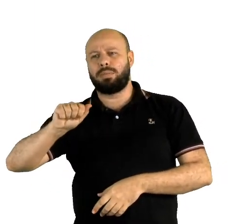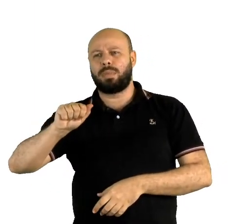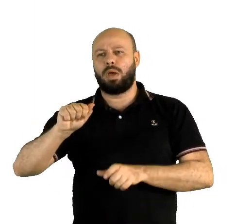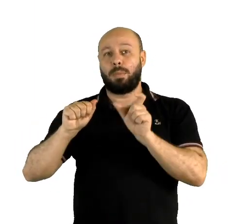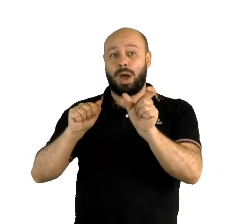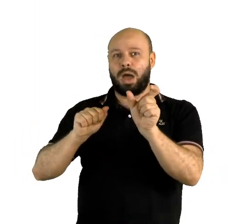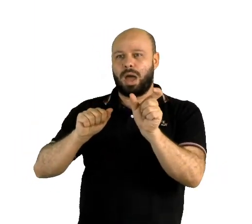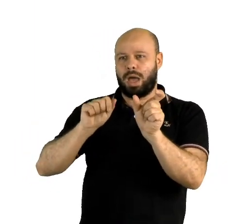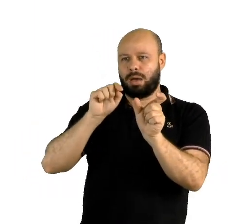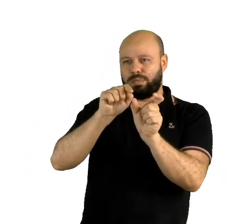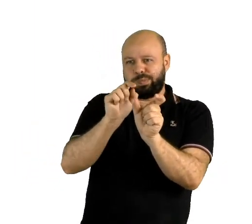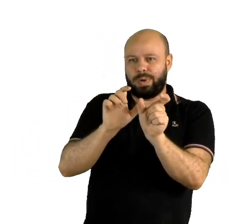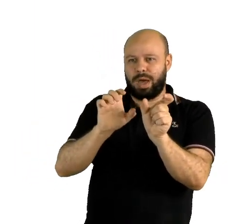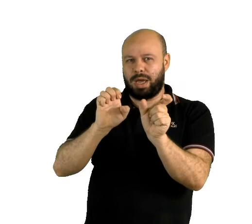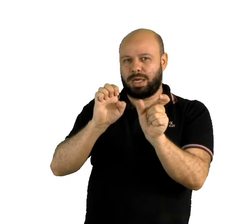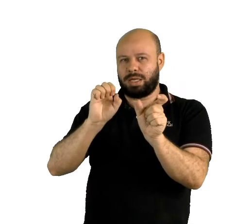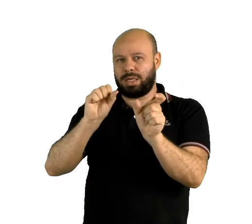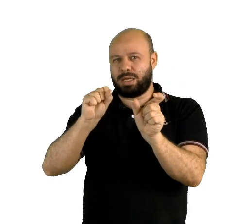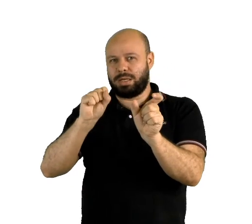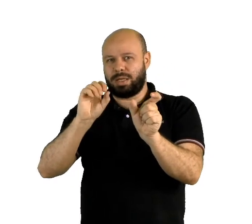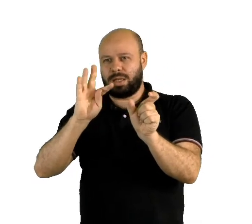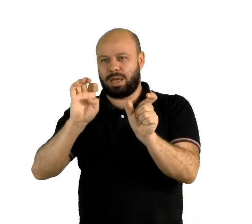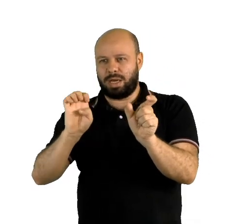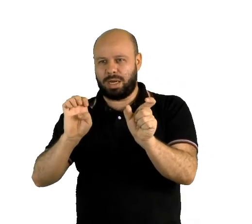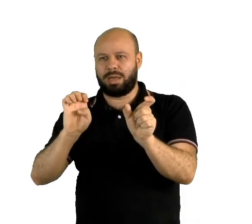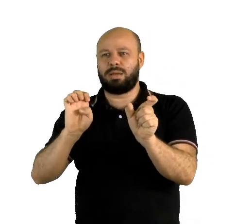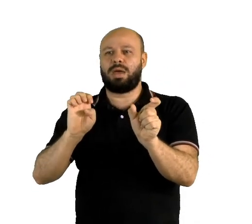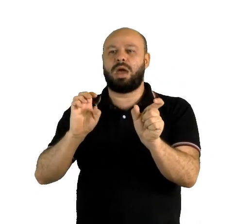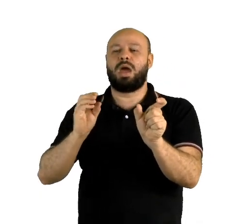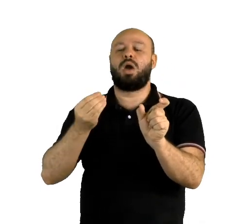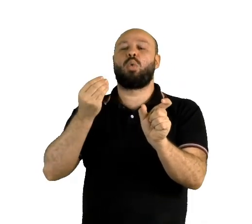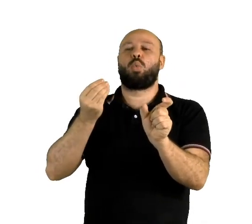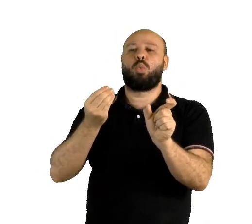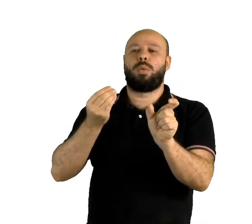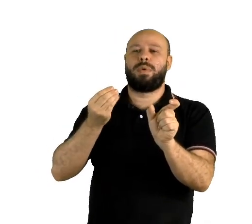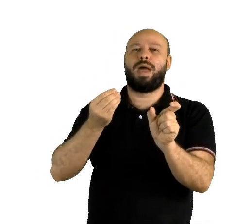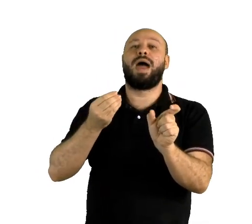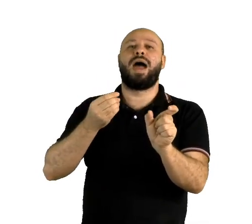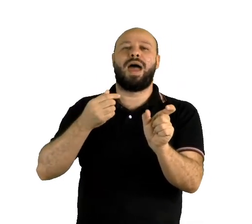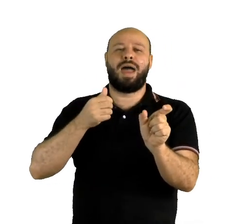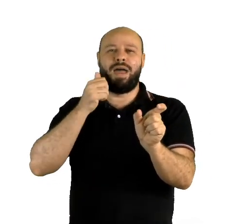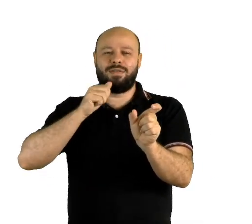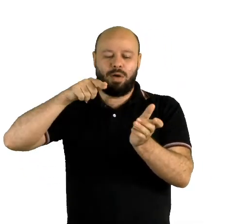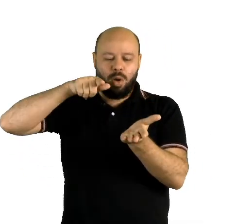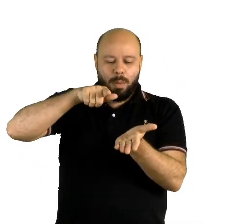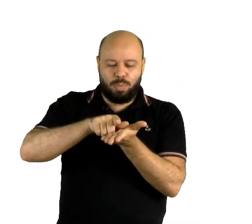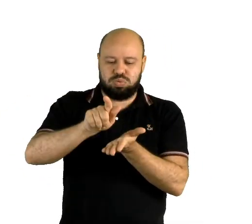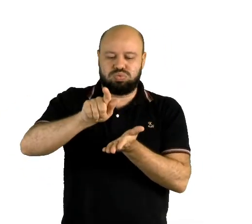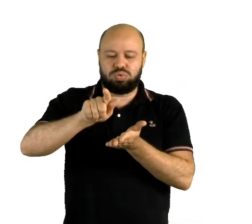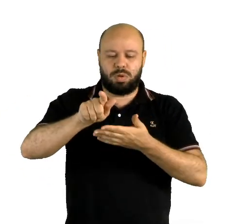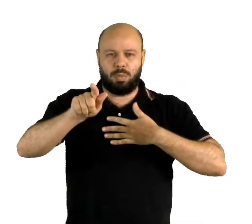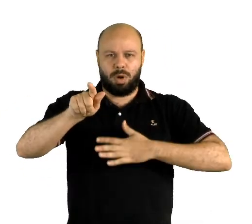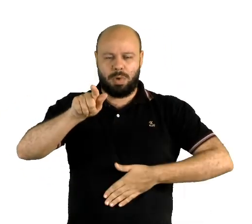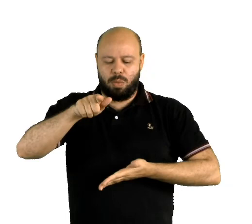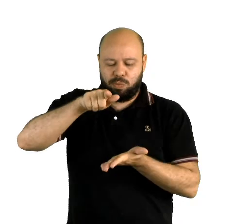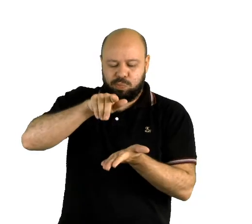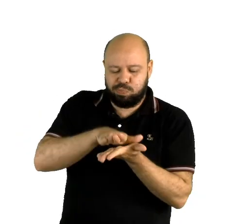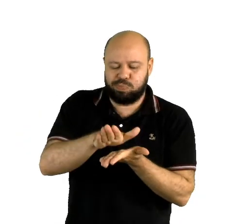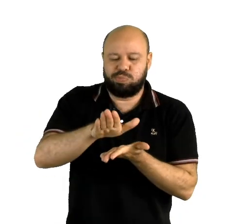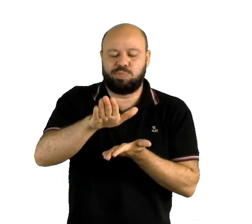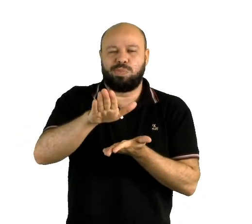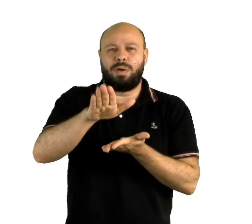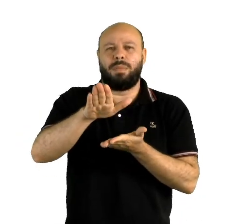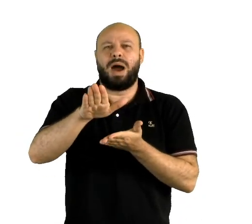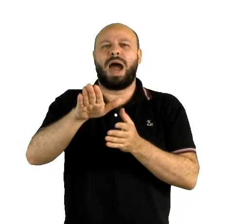destacado, este. A fêmea encosta o abdômen na água. Então, depois que eu vou detalhar que este